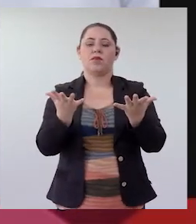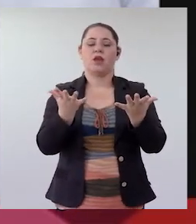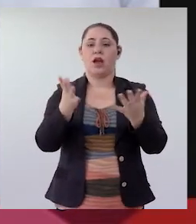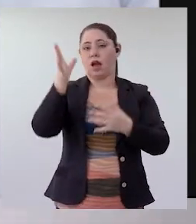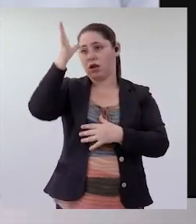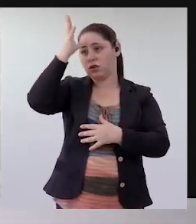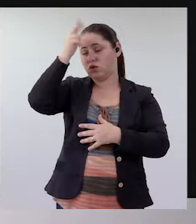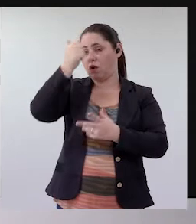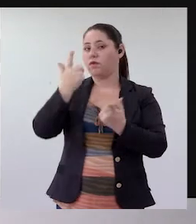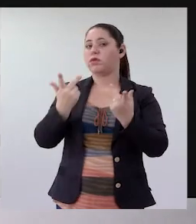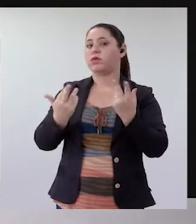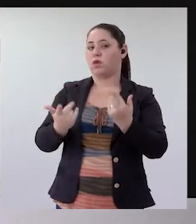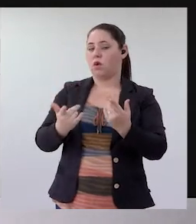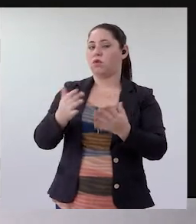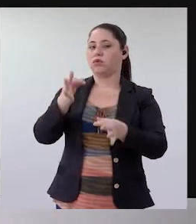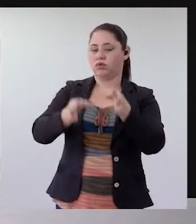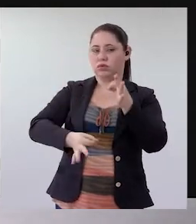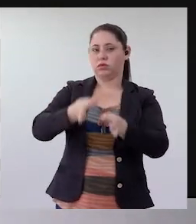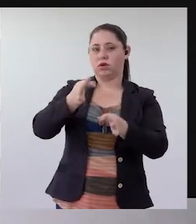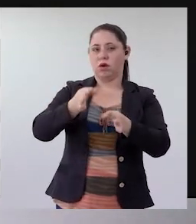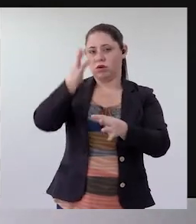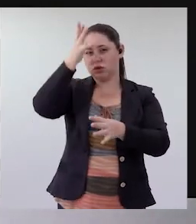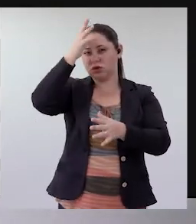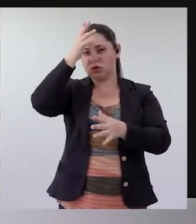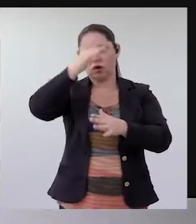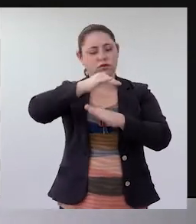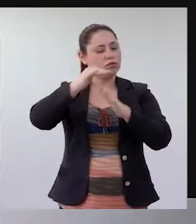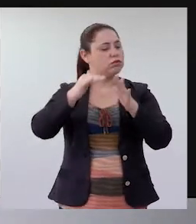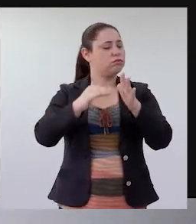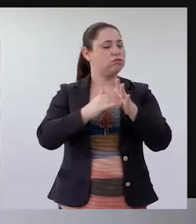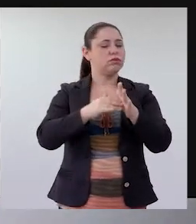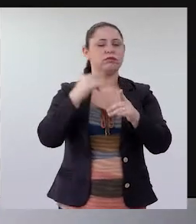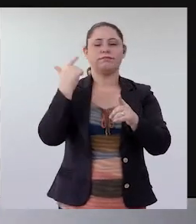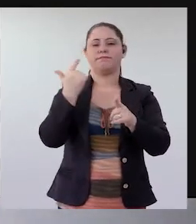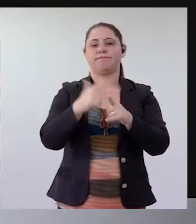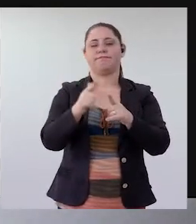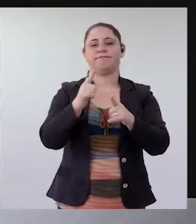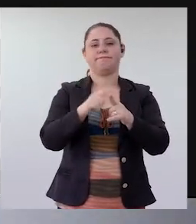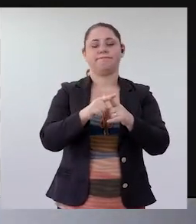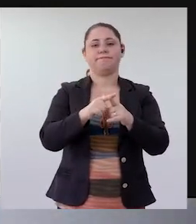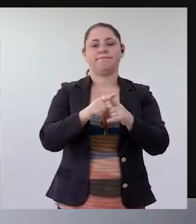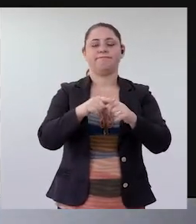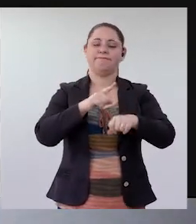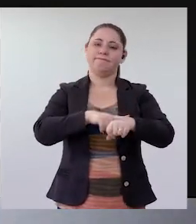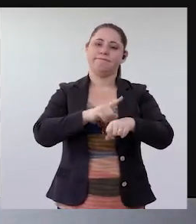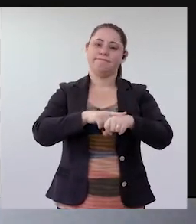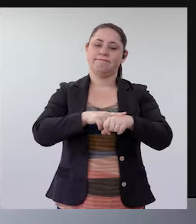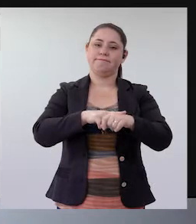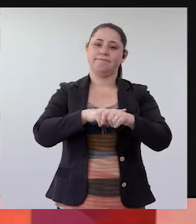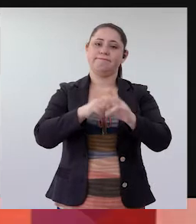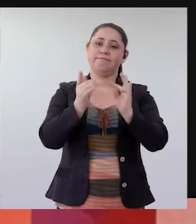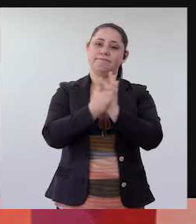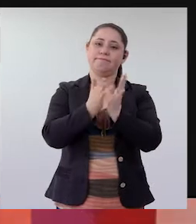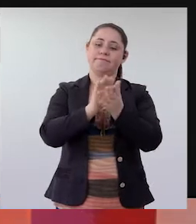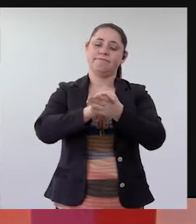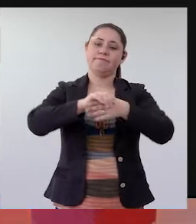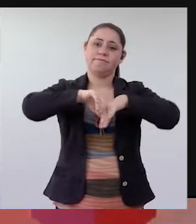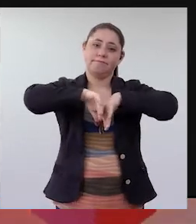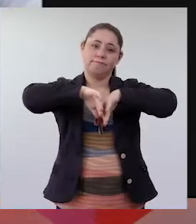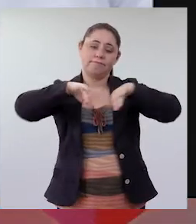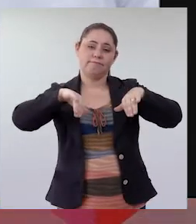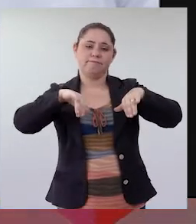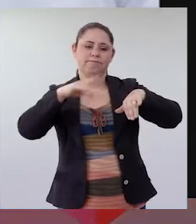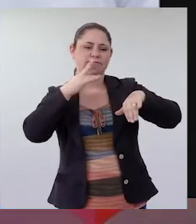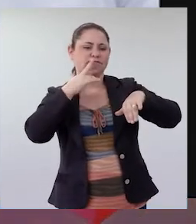uma decisão judicial, resolve por completo essa situação desse casal. E é